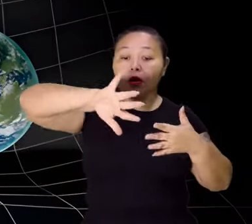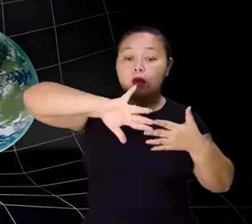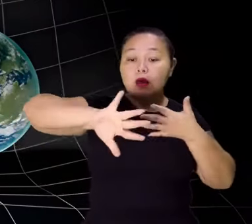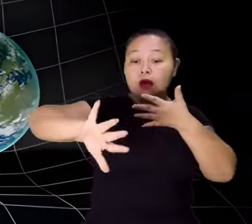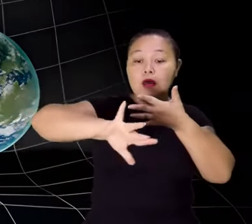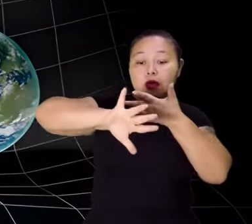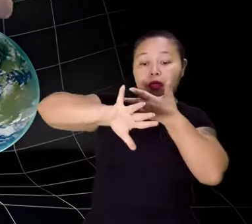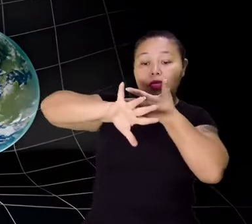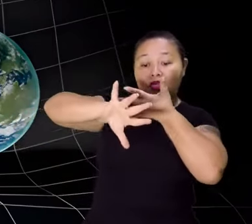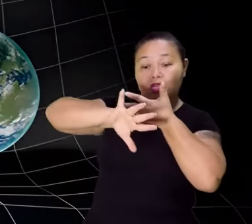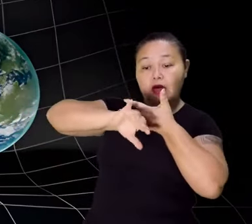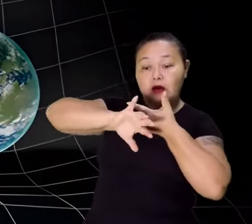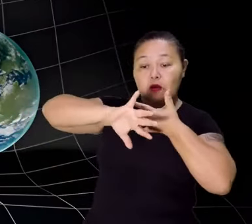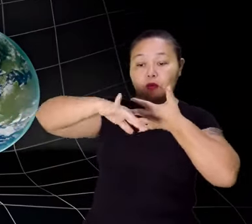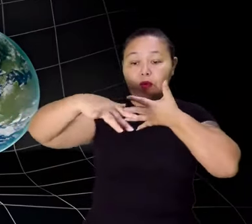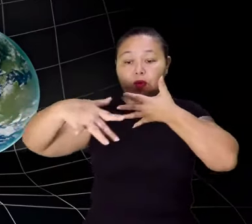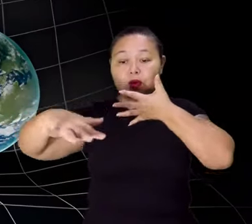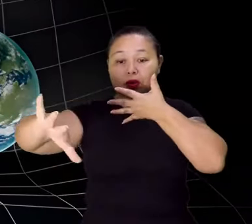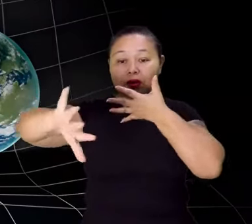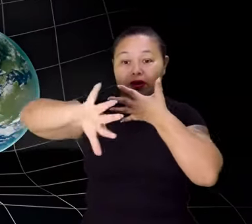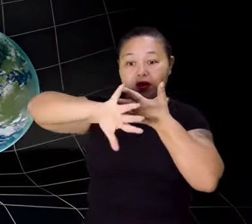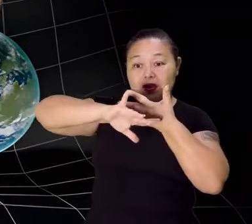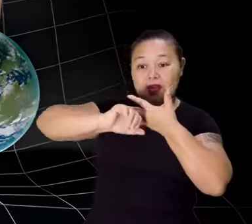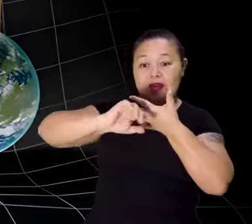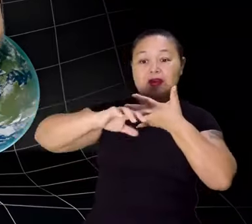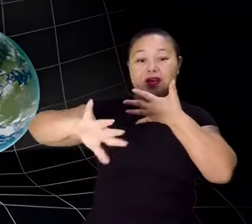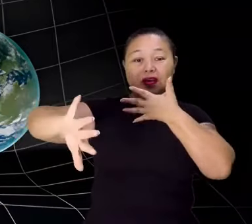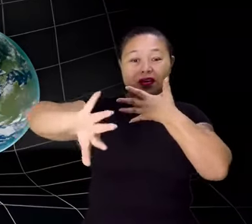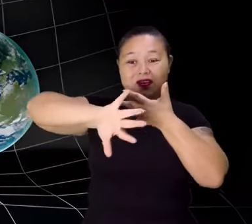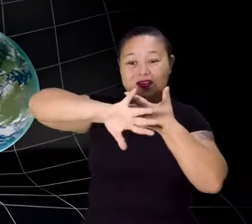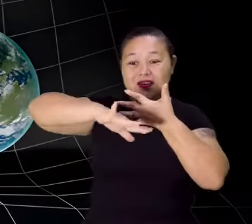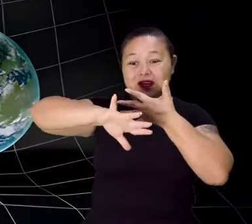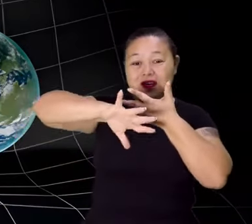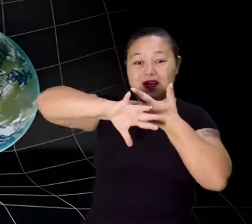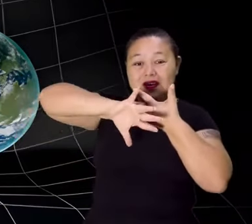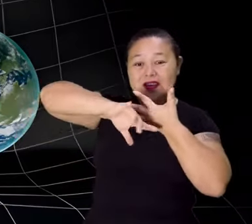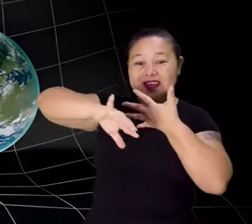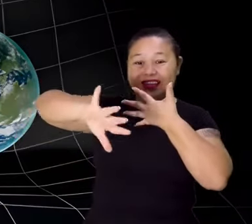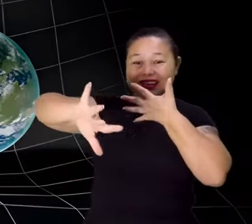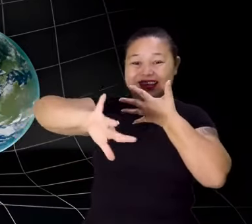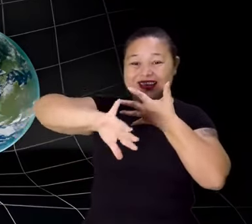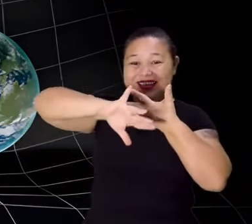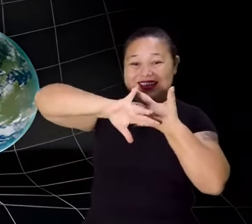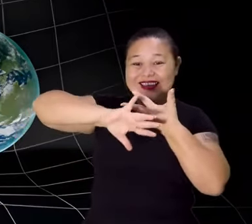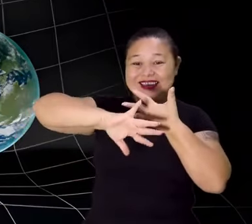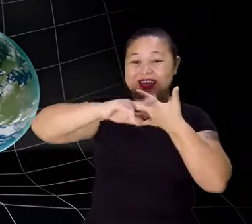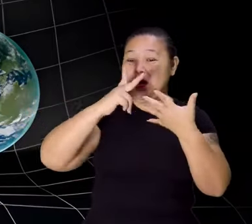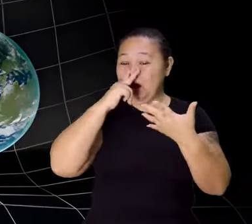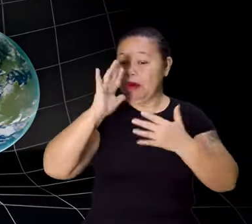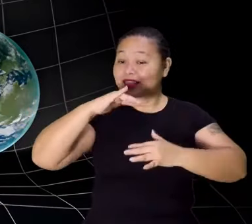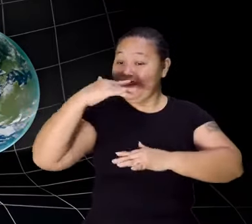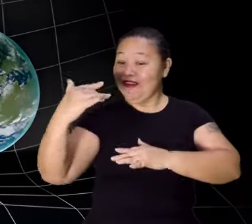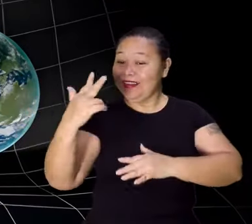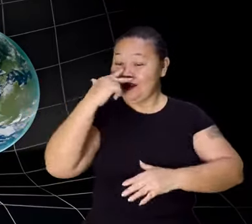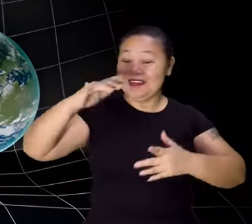só, radiação. A radiação, a mãozinha. Que através de... É assim, ó. Se a dança do ventre na